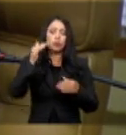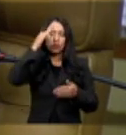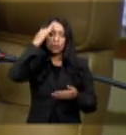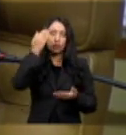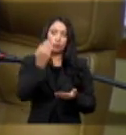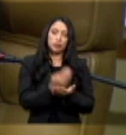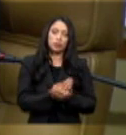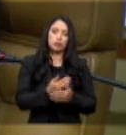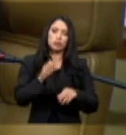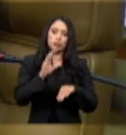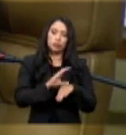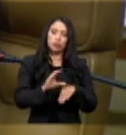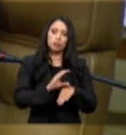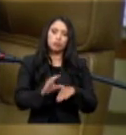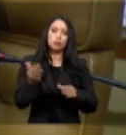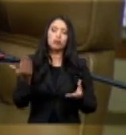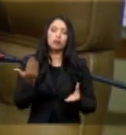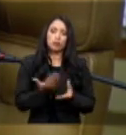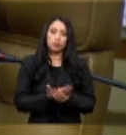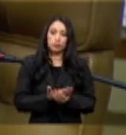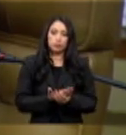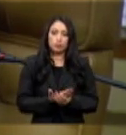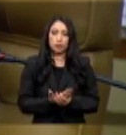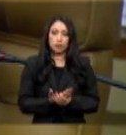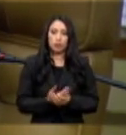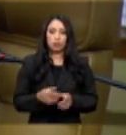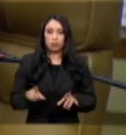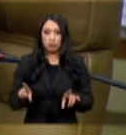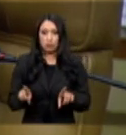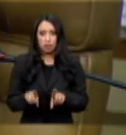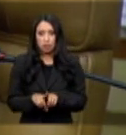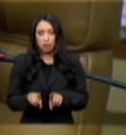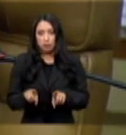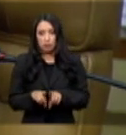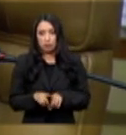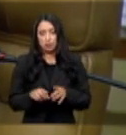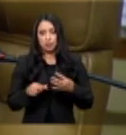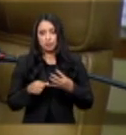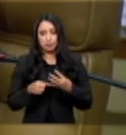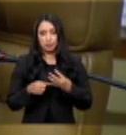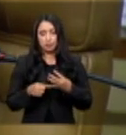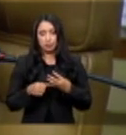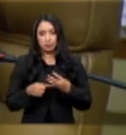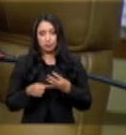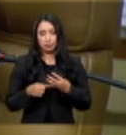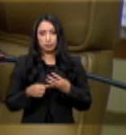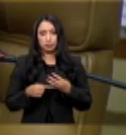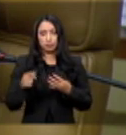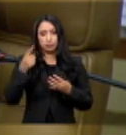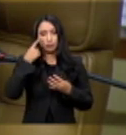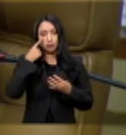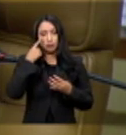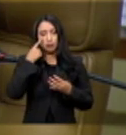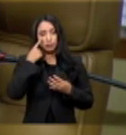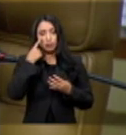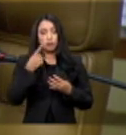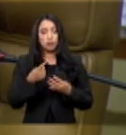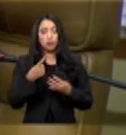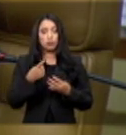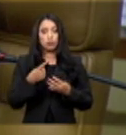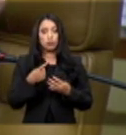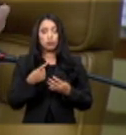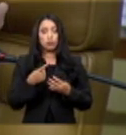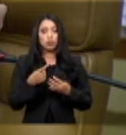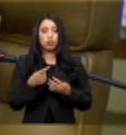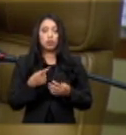sobre a matéria. Também faço uma quarta observação inicial, senhor presidente, sobre a notícia e que, não